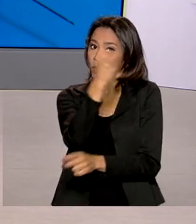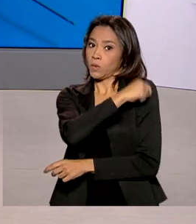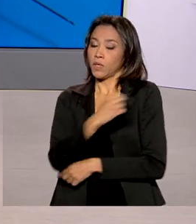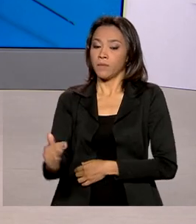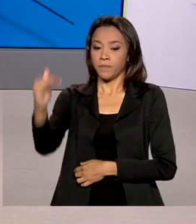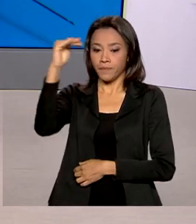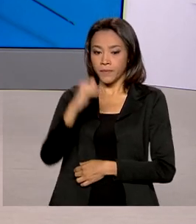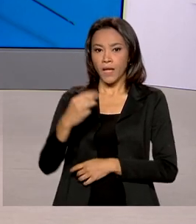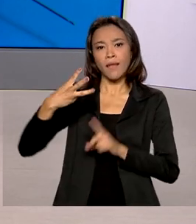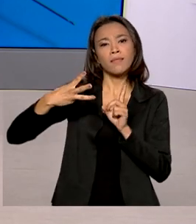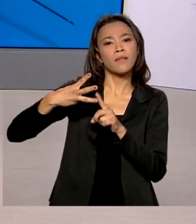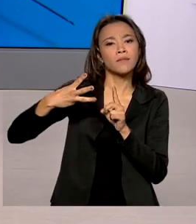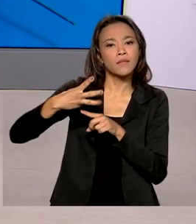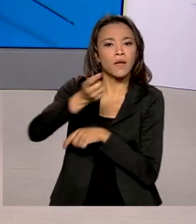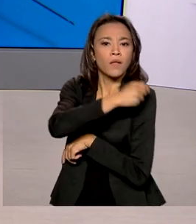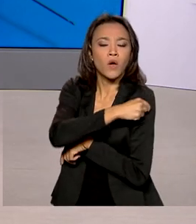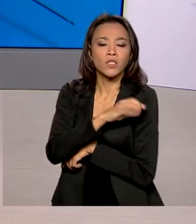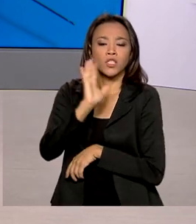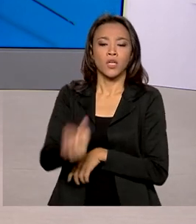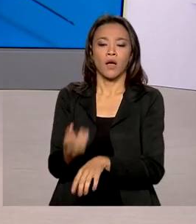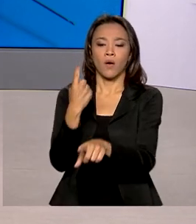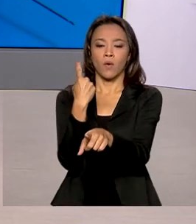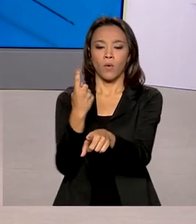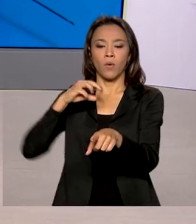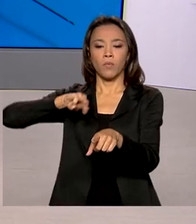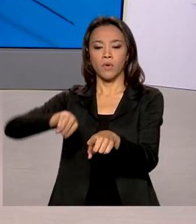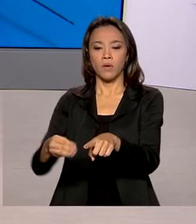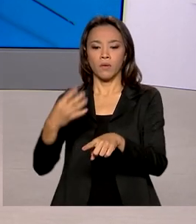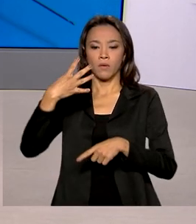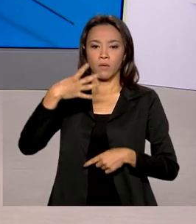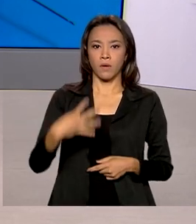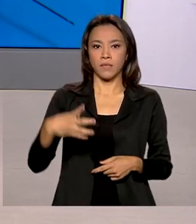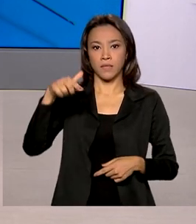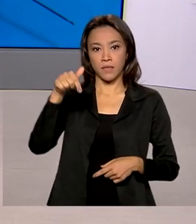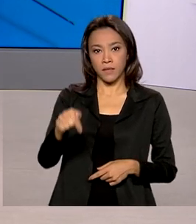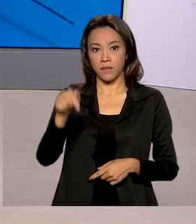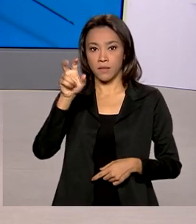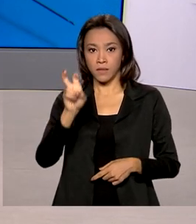aplicada em mais de 1 milhão 475 mil pessoas.